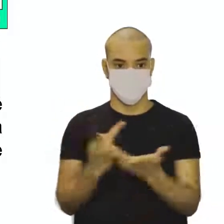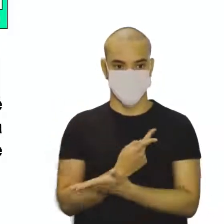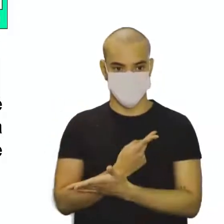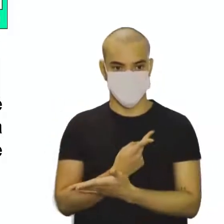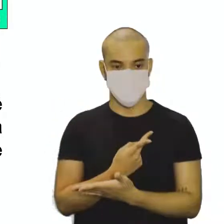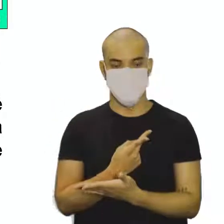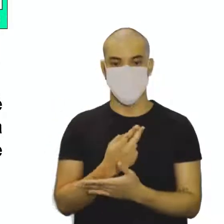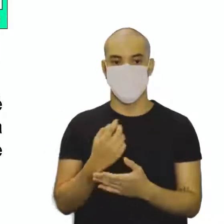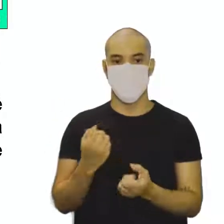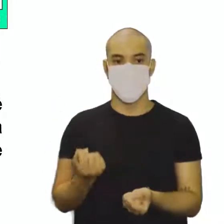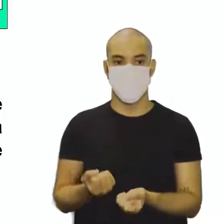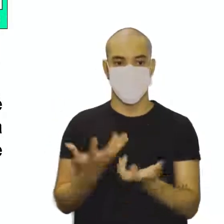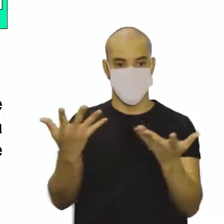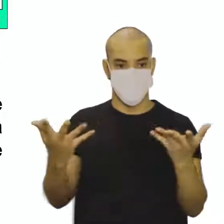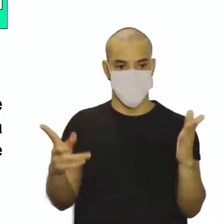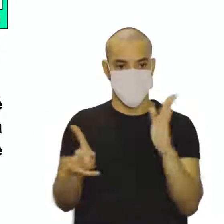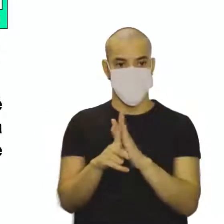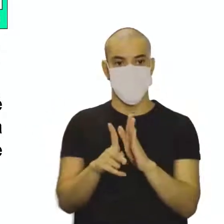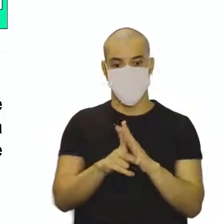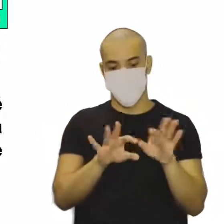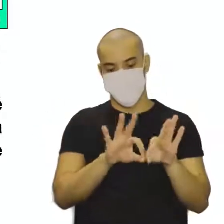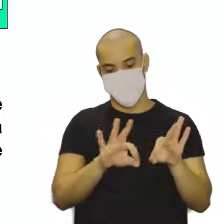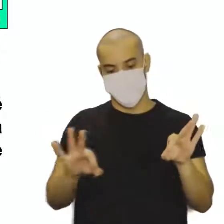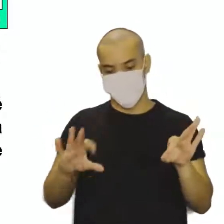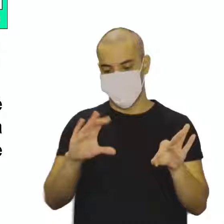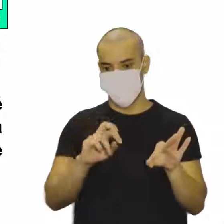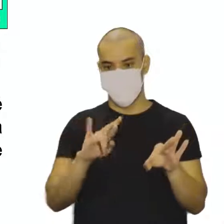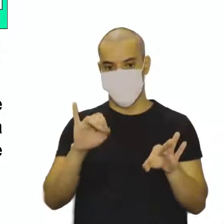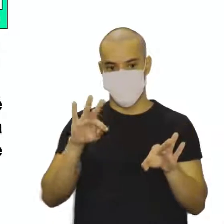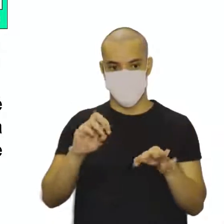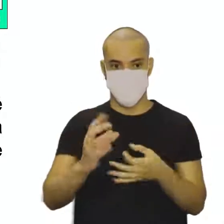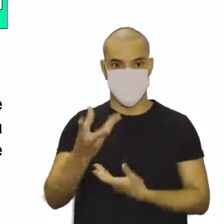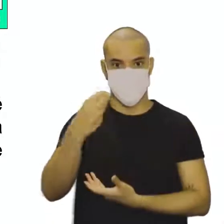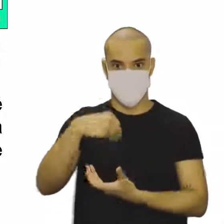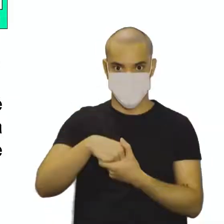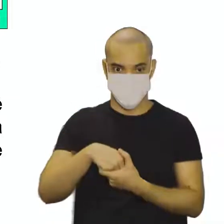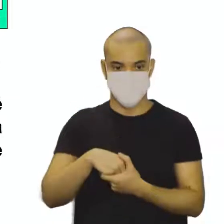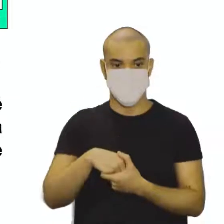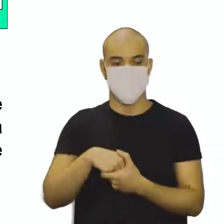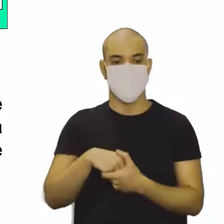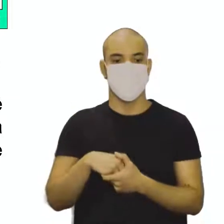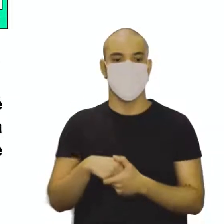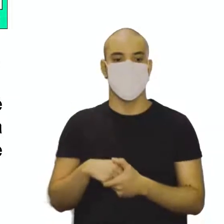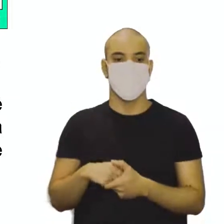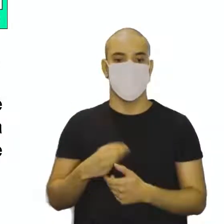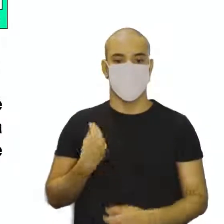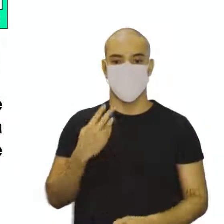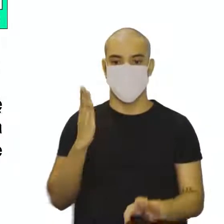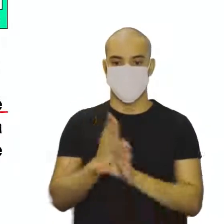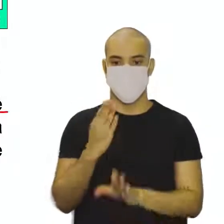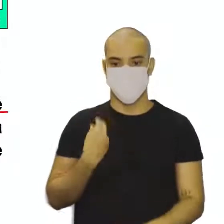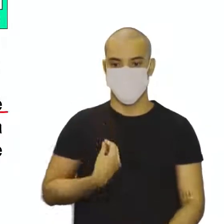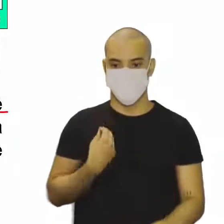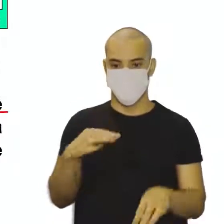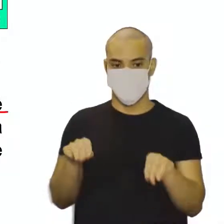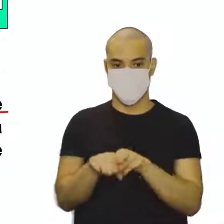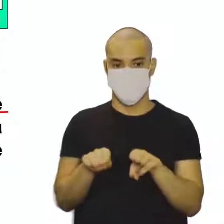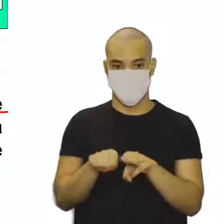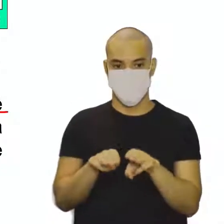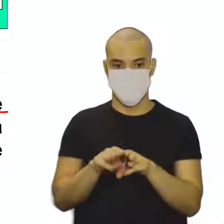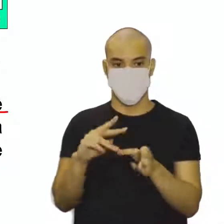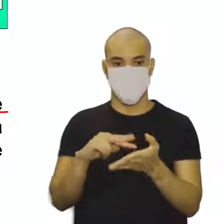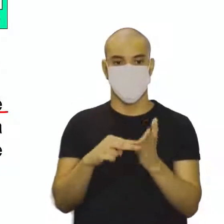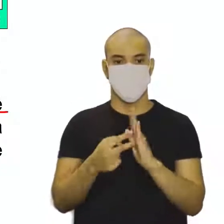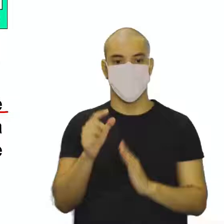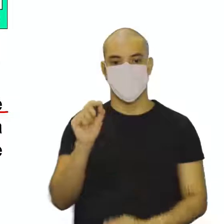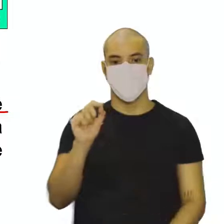de produção de uma corrente em um circuito causado pela presença de um campo magnético é